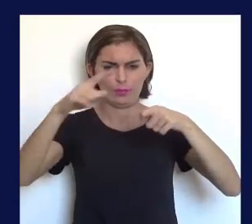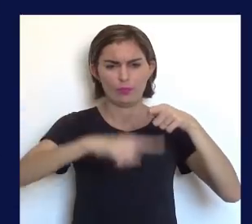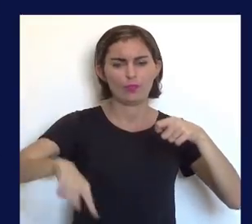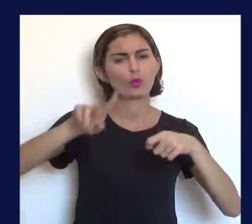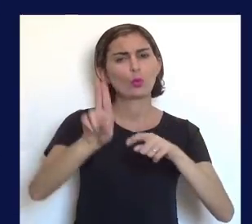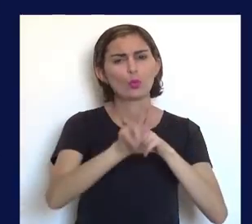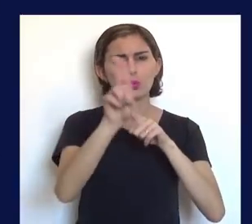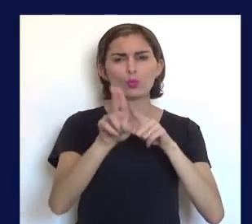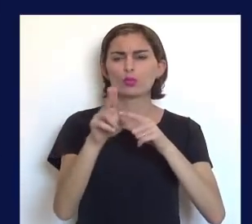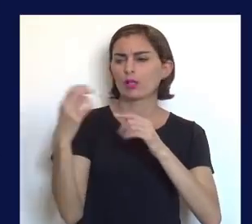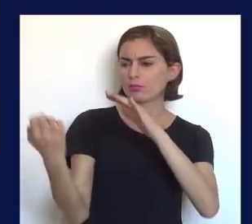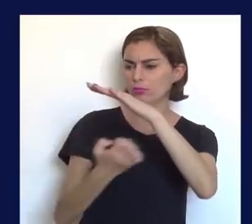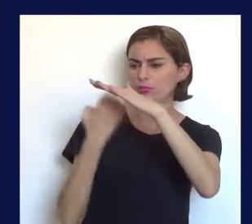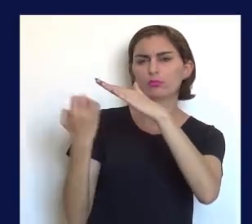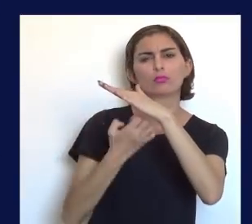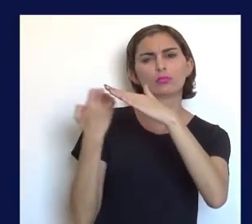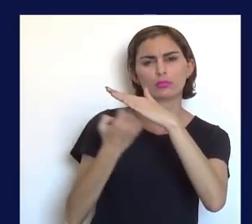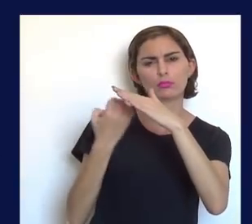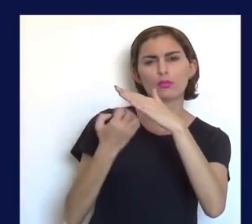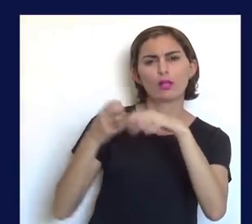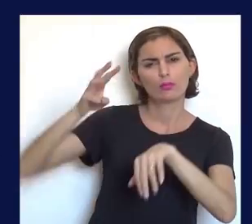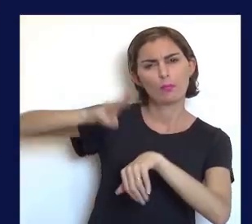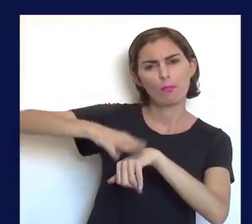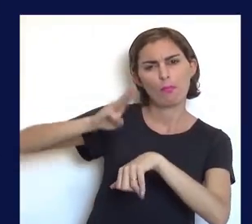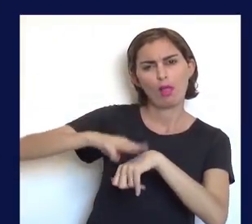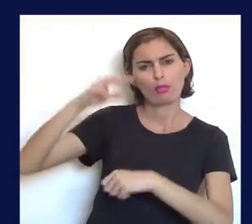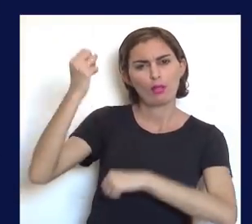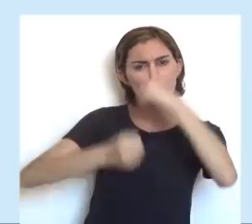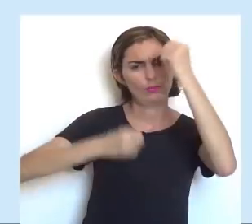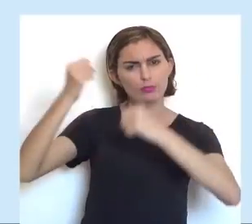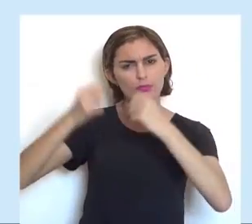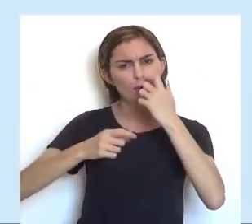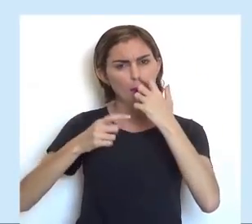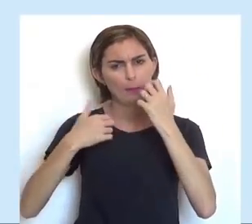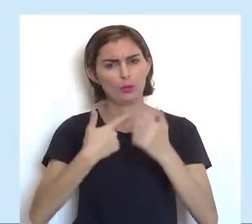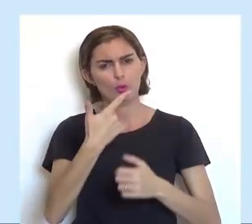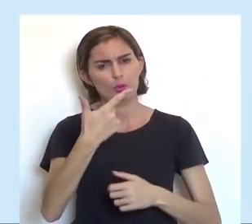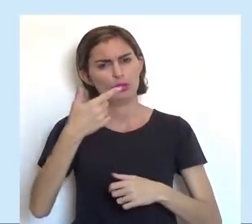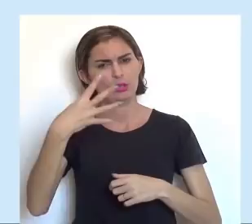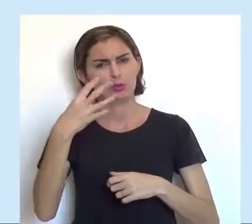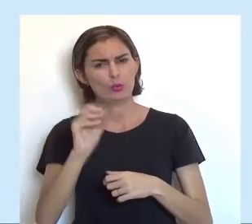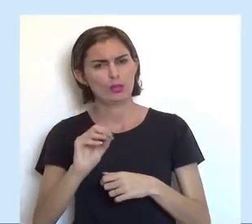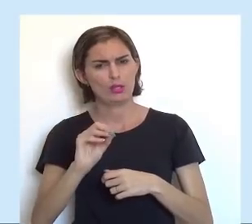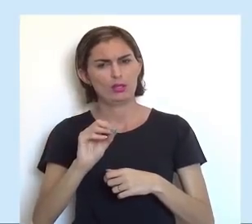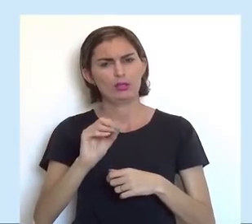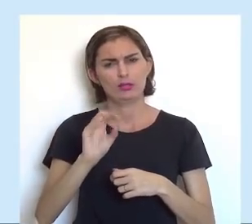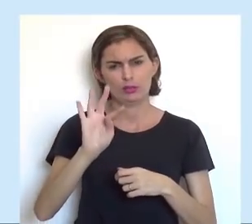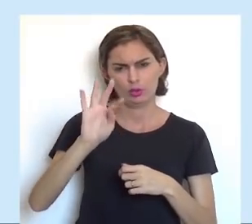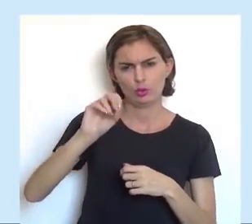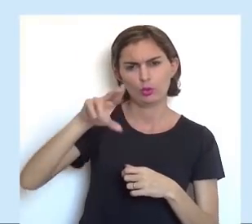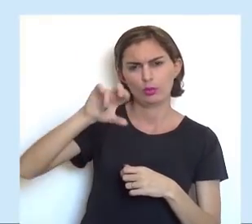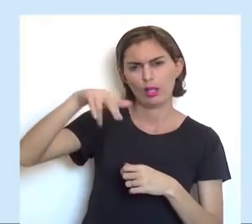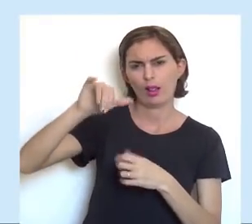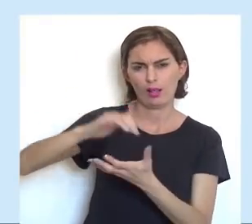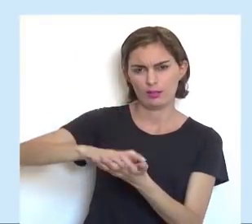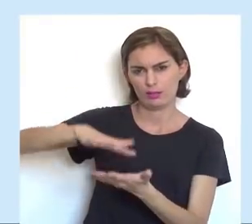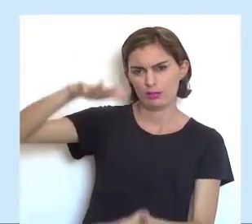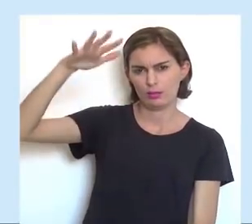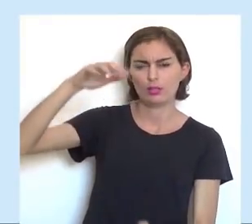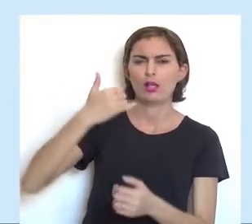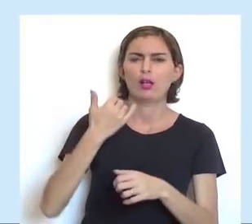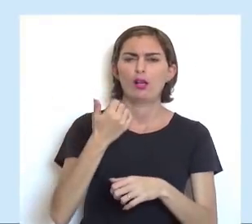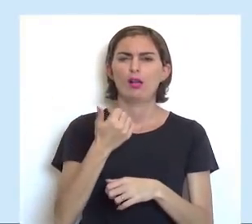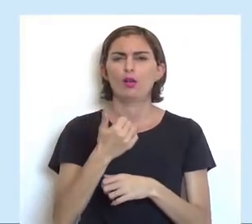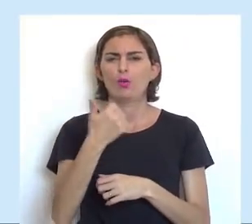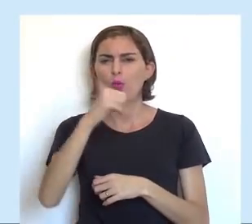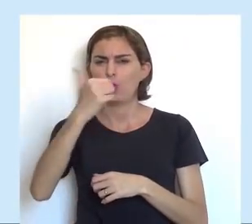é reutilizado numa empresa metalúrgica. Ok, então cerca de 240 toneladas de pneu sai 11 toneladas